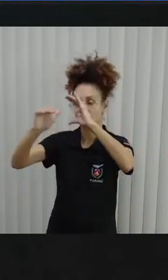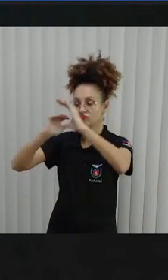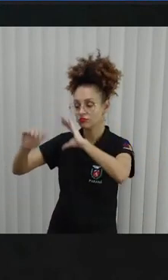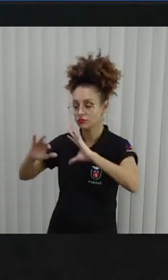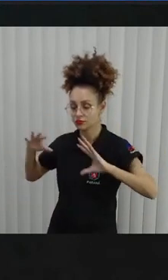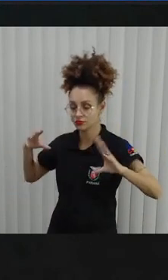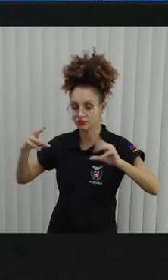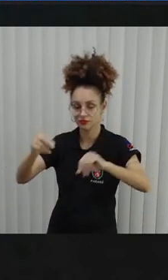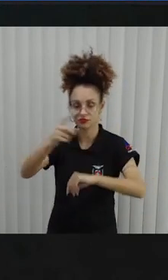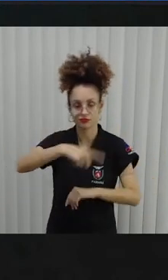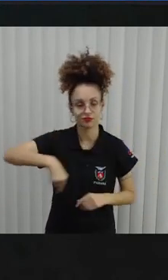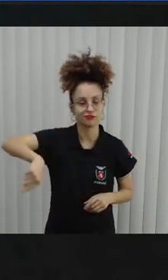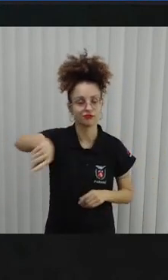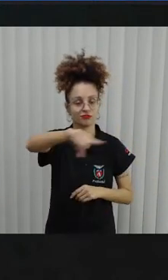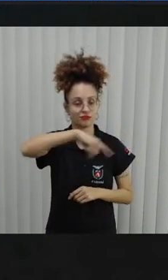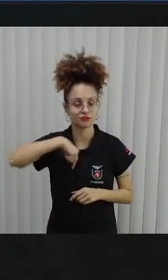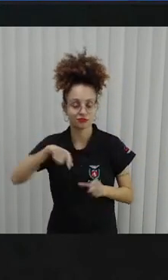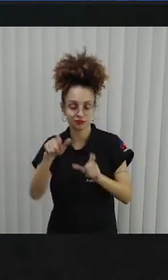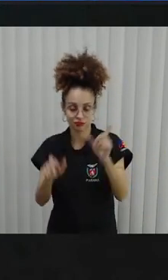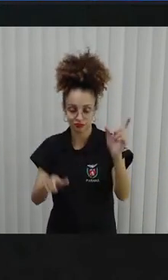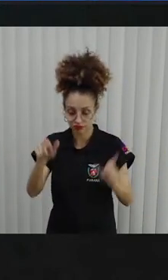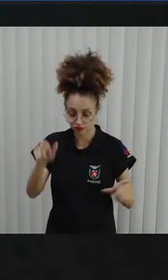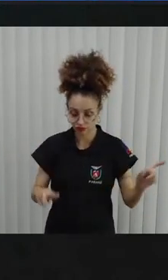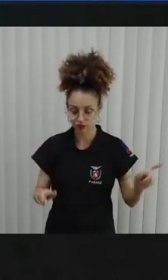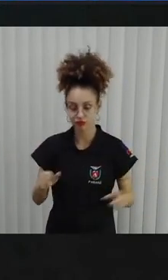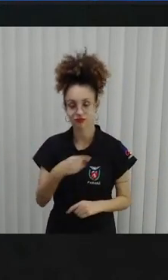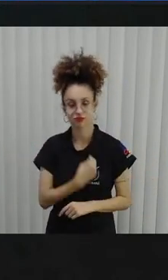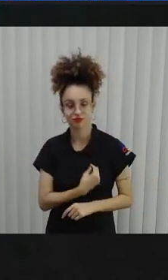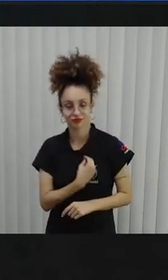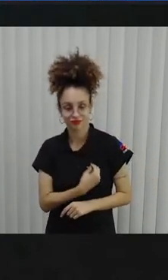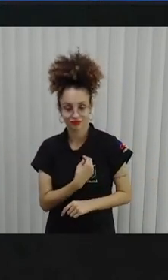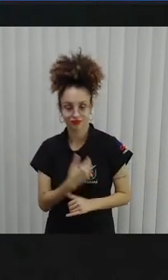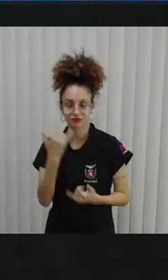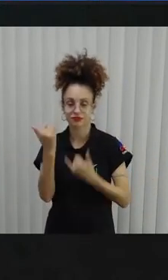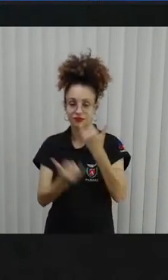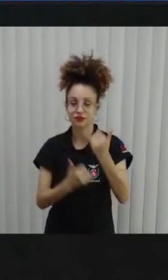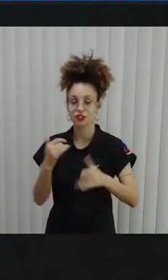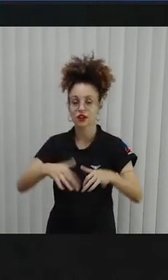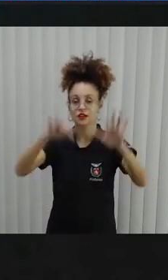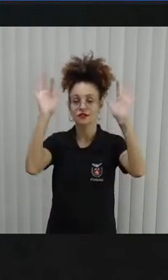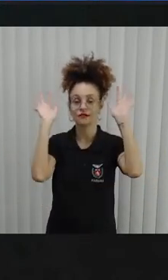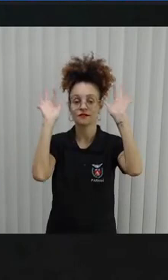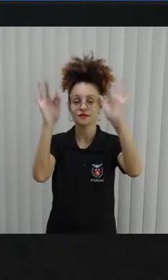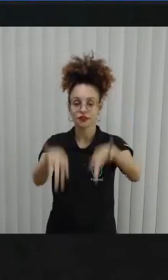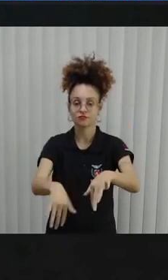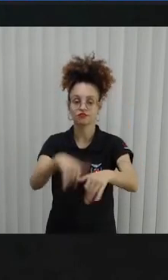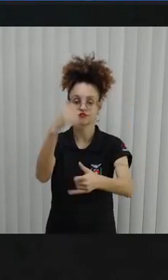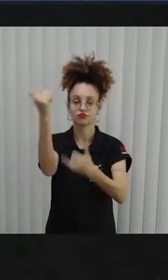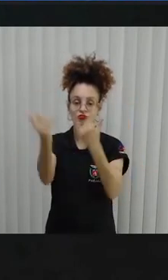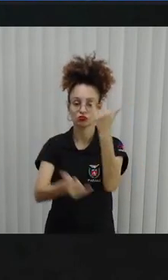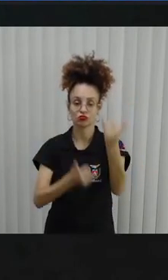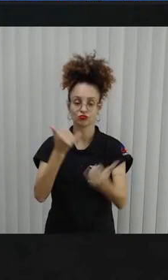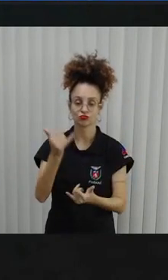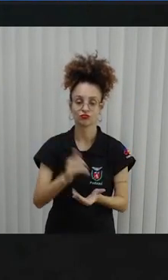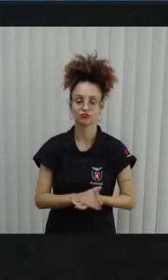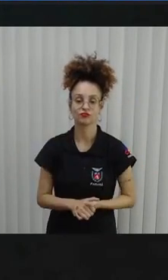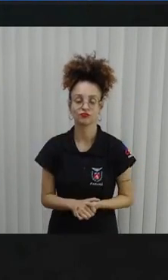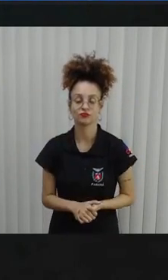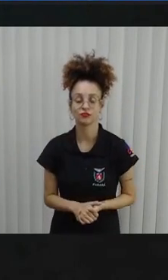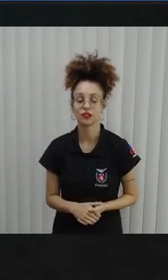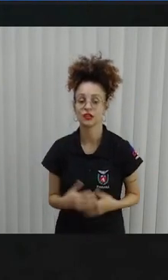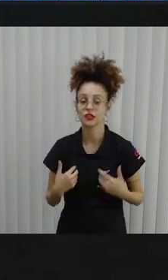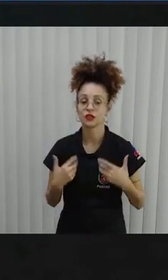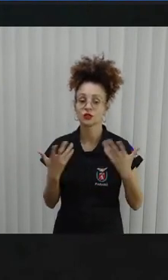mundo, todas as pessoas aqui, os atores do meu jogo. Vou falar assim, ó, fim do jogo. Eu quero